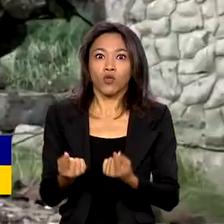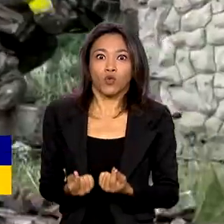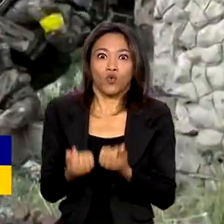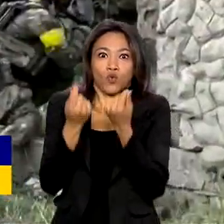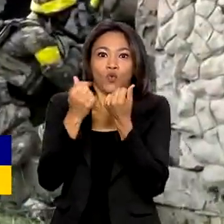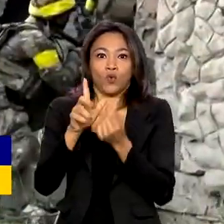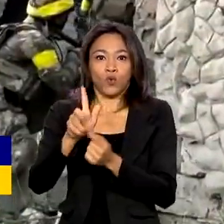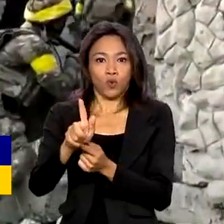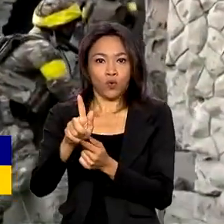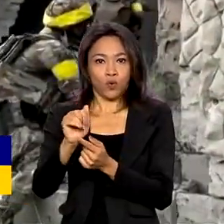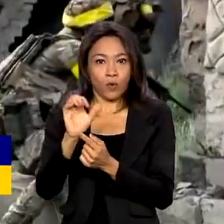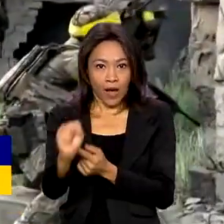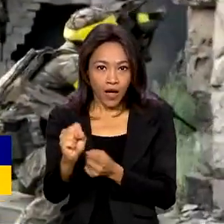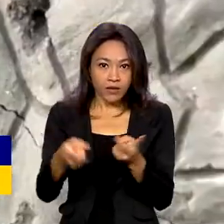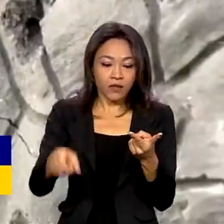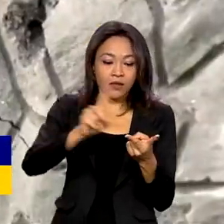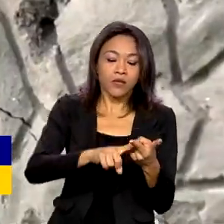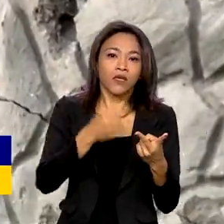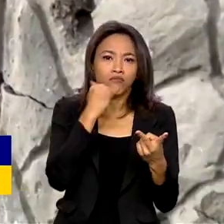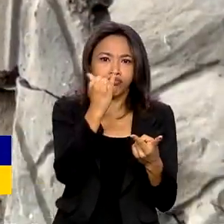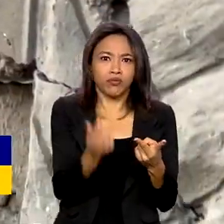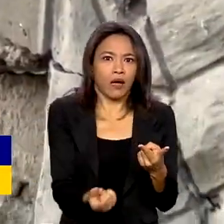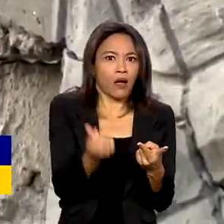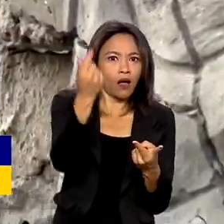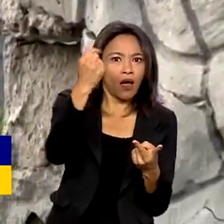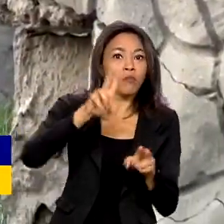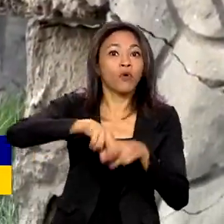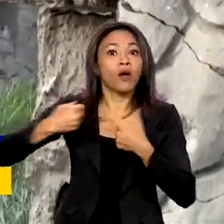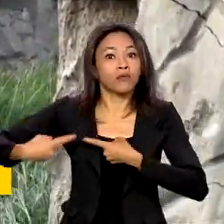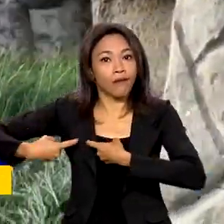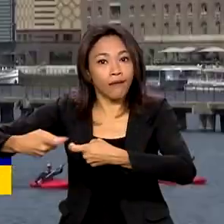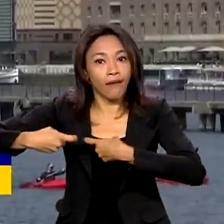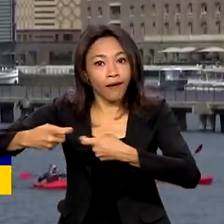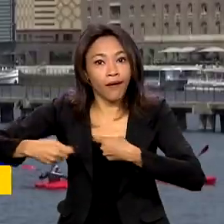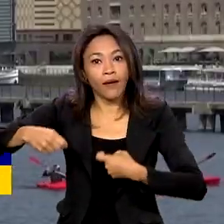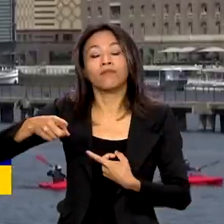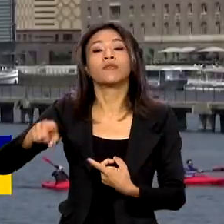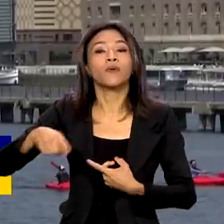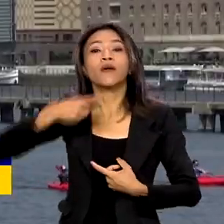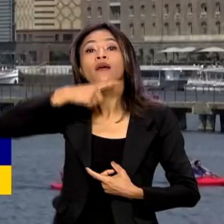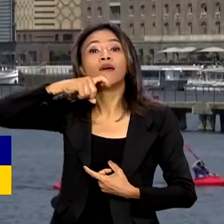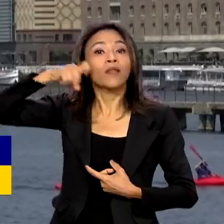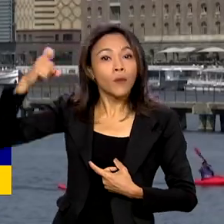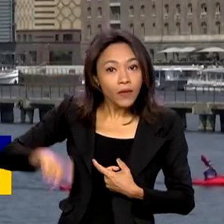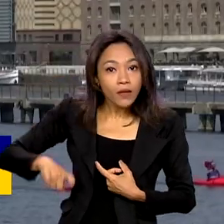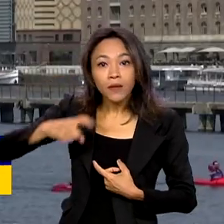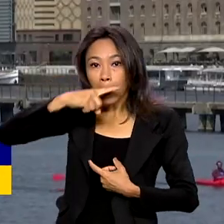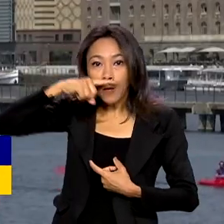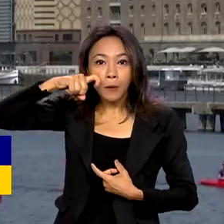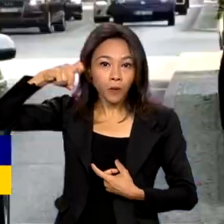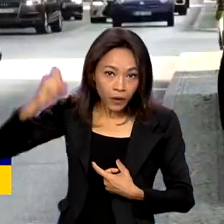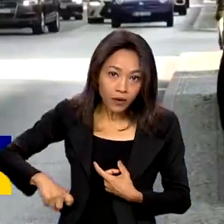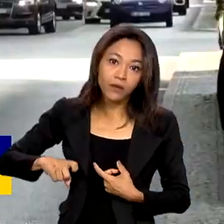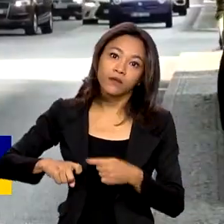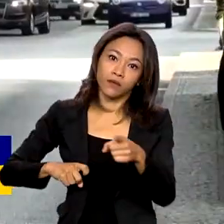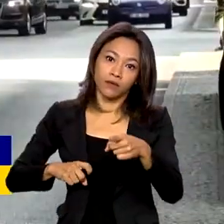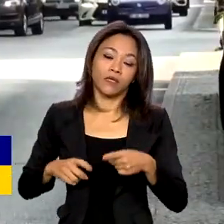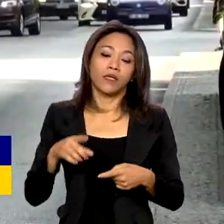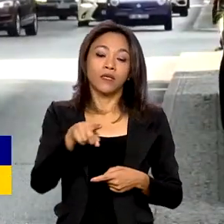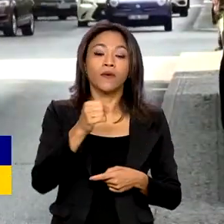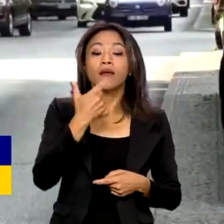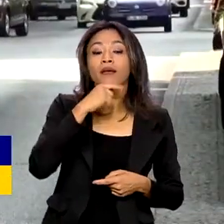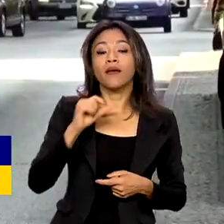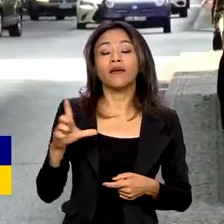energia por causa da guerra da Ucrânia. E sustentar essa guerra também é uma hemorragia de dinheiro para os países europeus. Quem